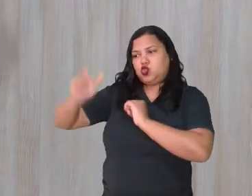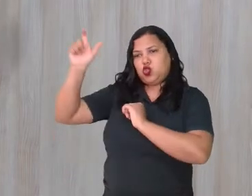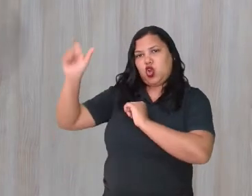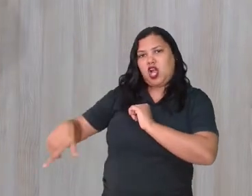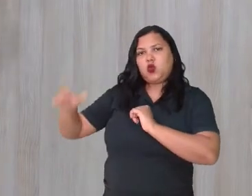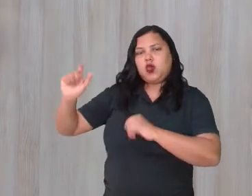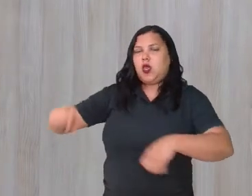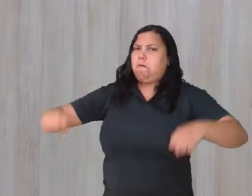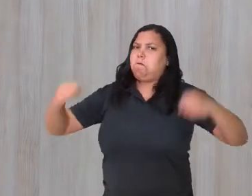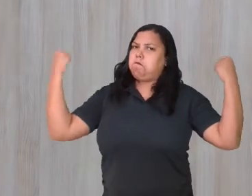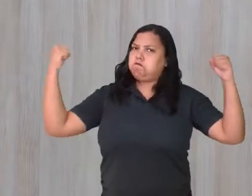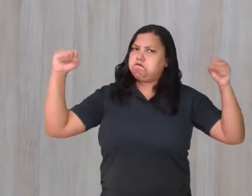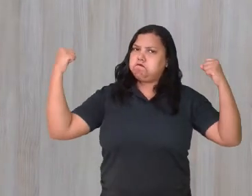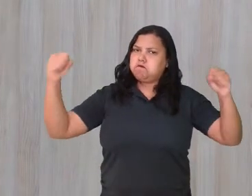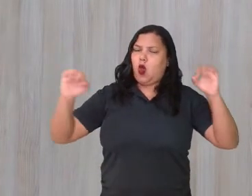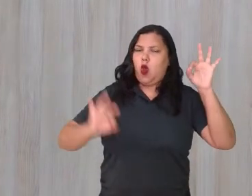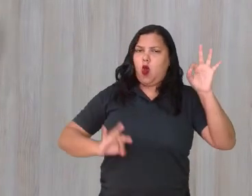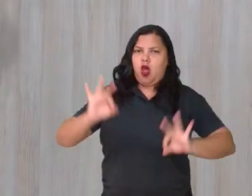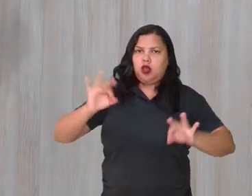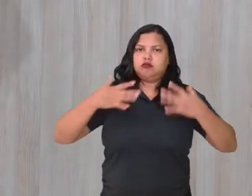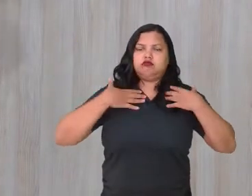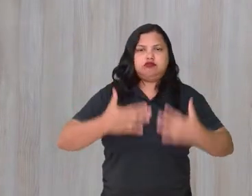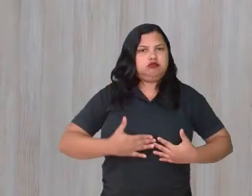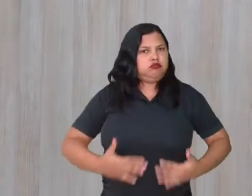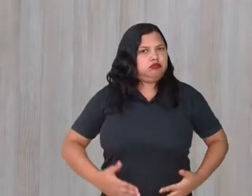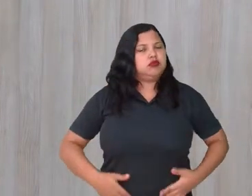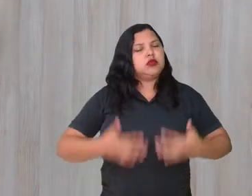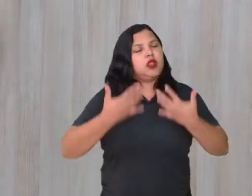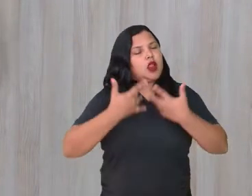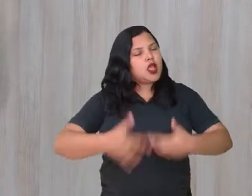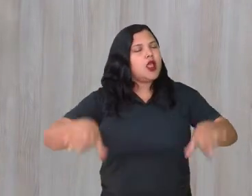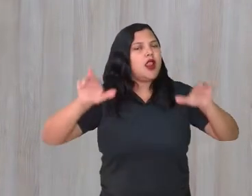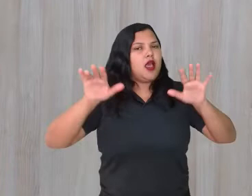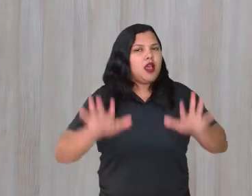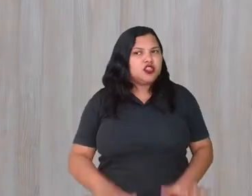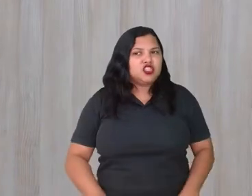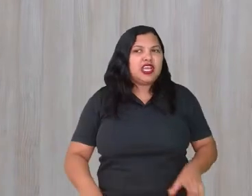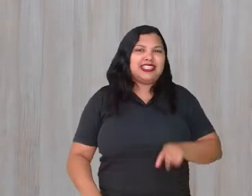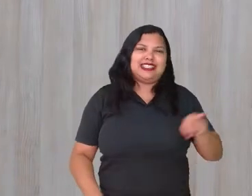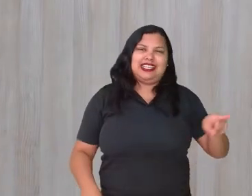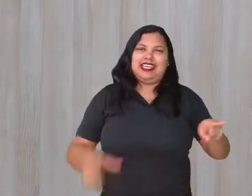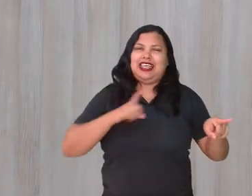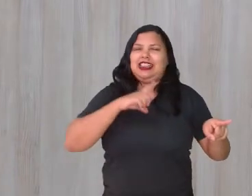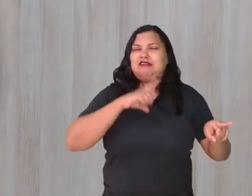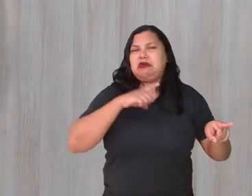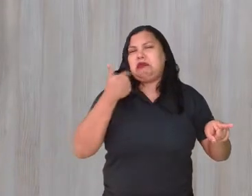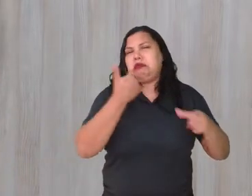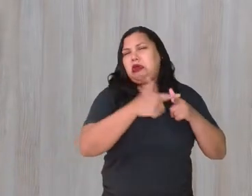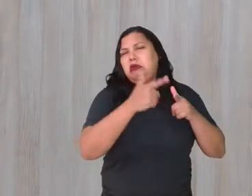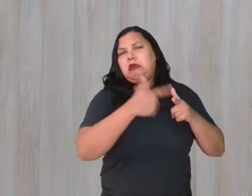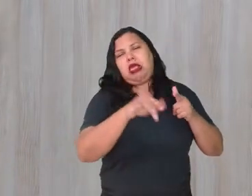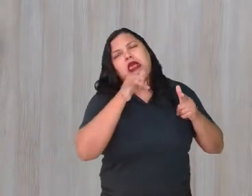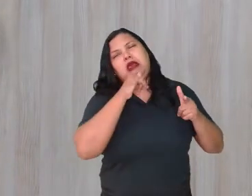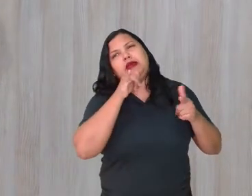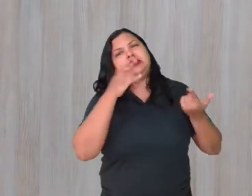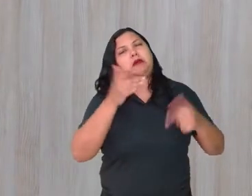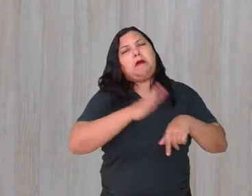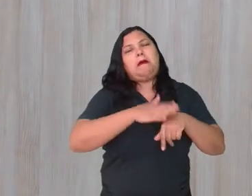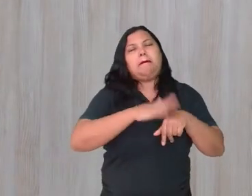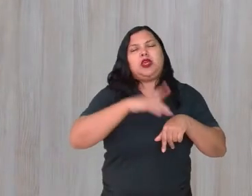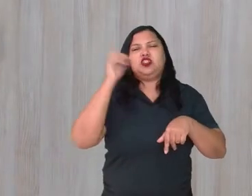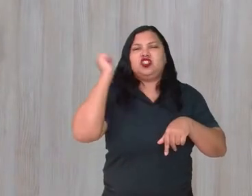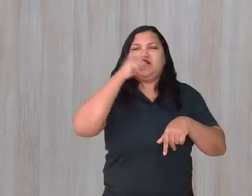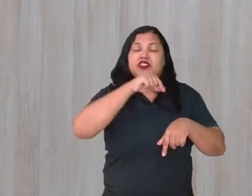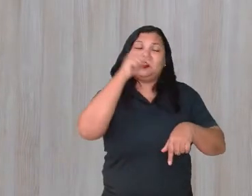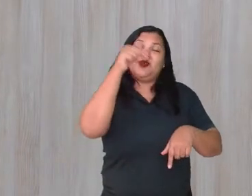estão mais bem preparados fisicamente, estão mais tranquilos, né? Esses aqui tiveram alguns problemas em momentos antes do